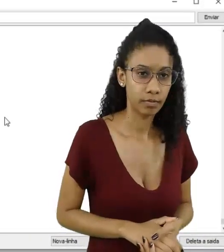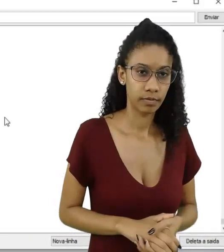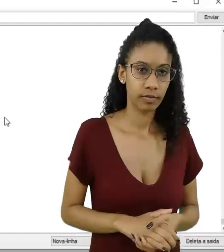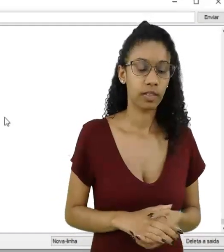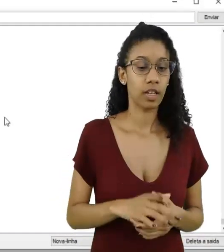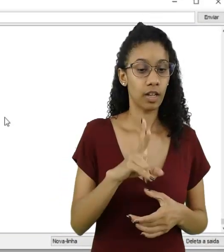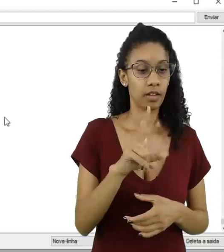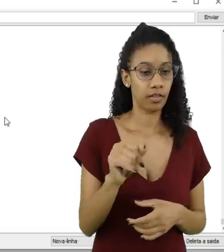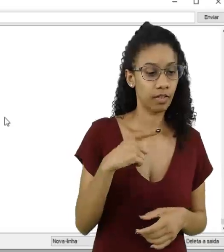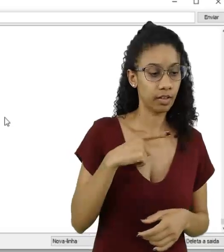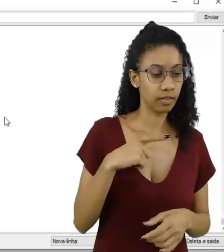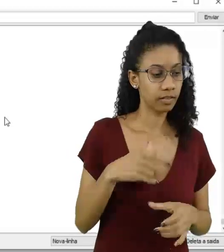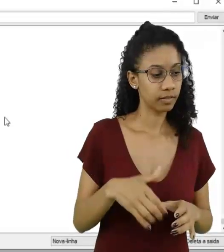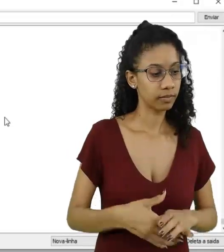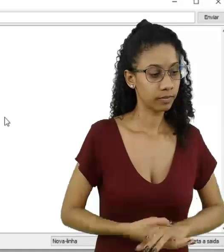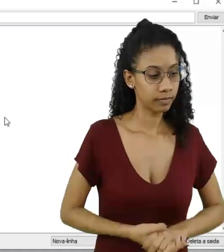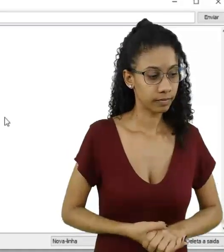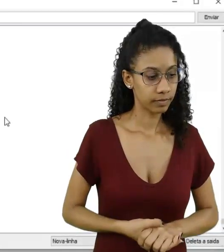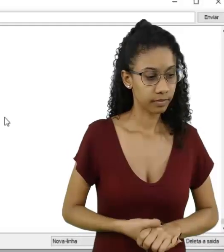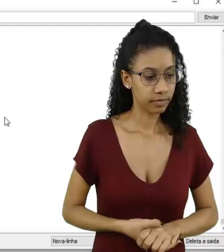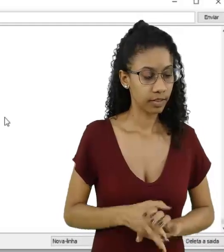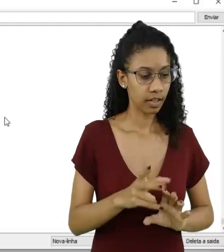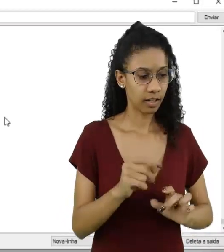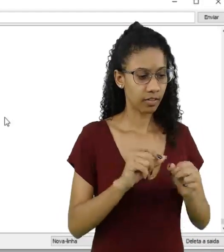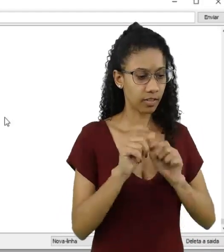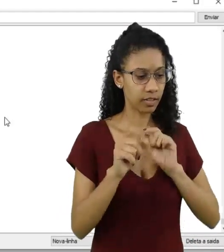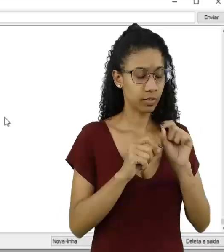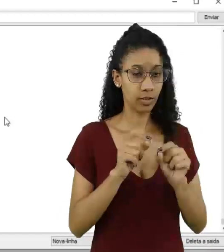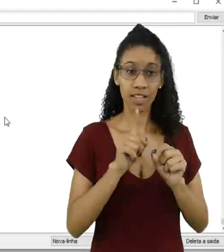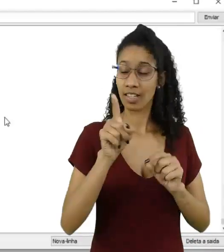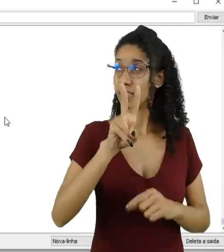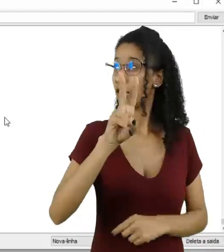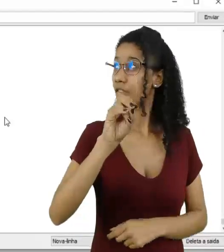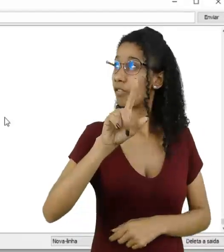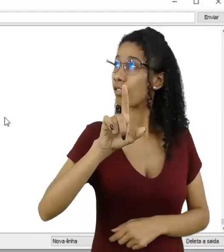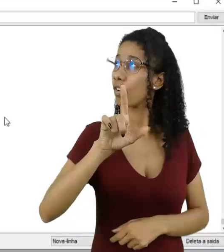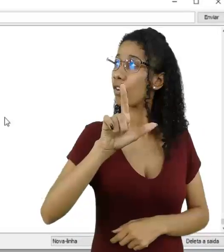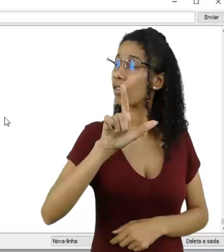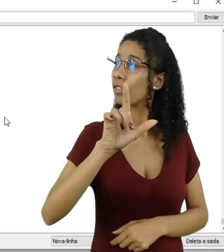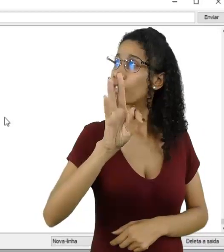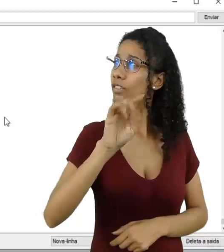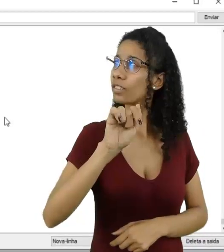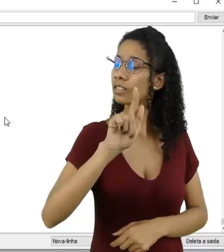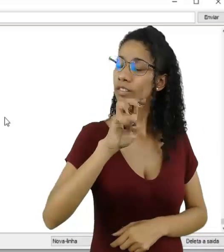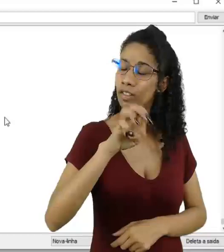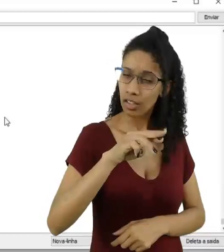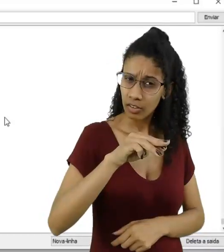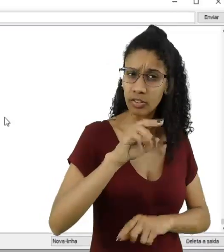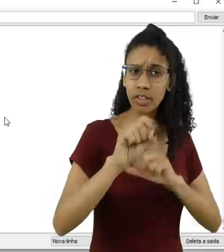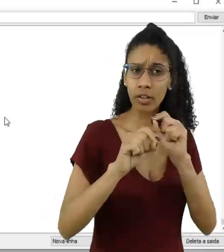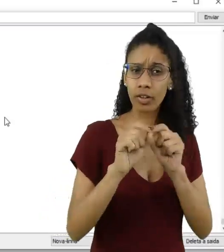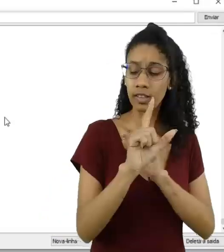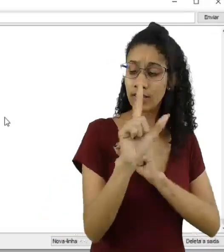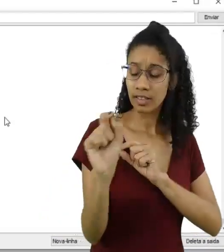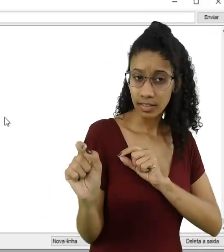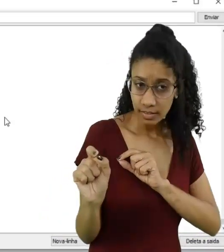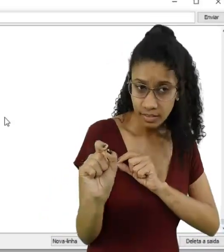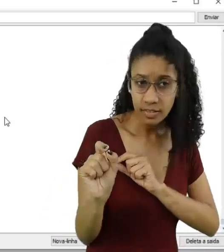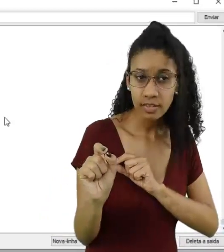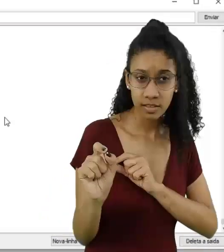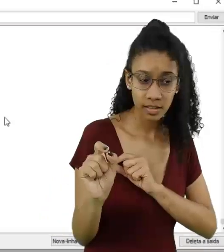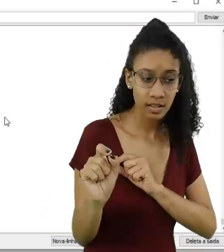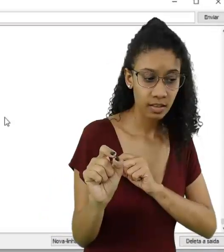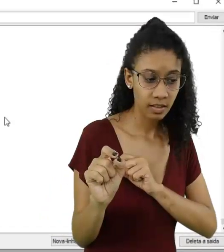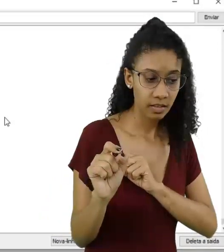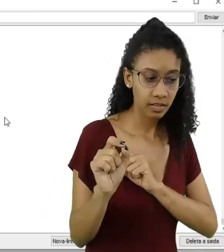0,00488. E aí você vai ter o resultado em voltagem. Aí você vai pegar essa voltagem que você vai medir, que é uma voltagem de saída de um